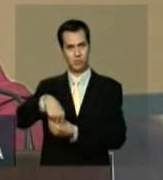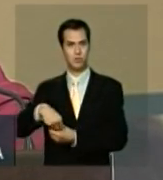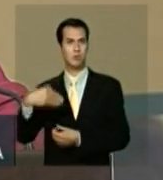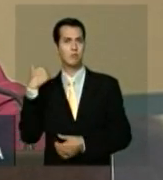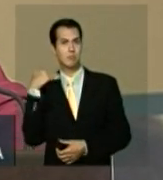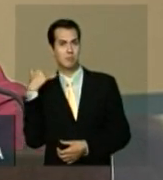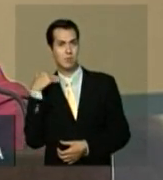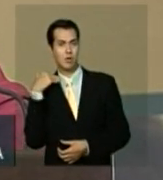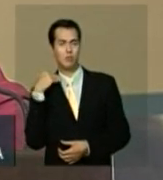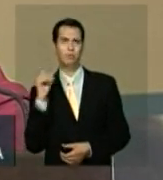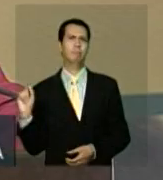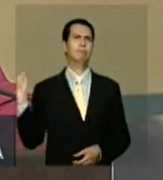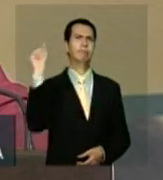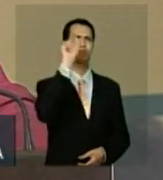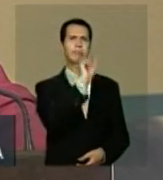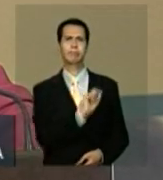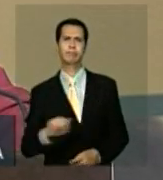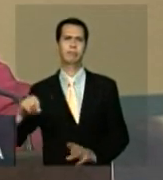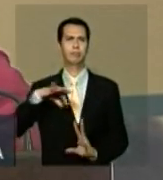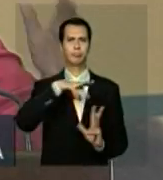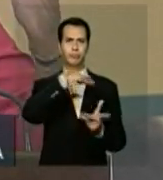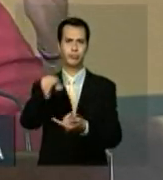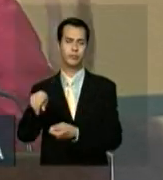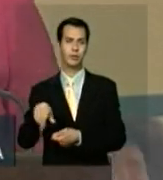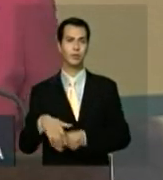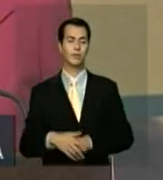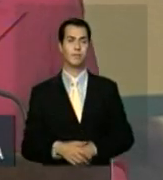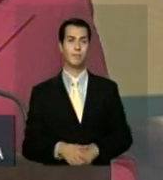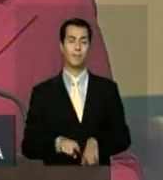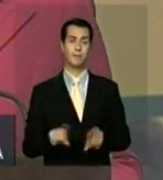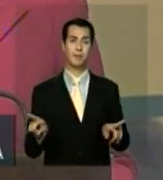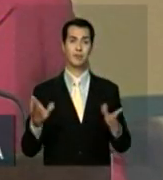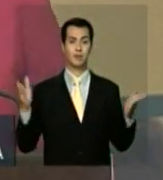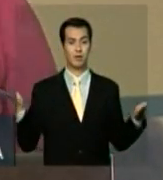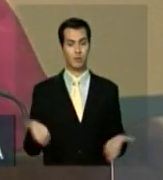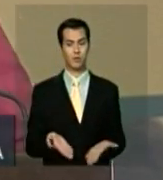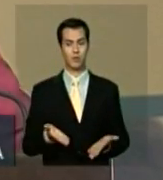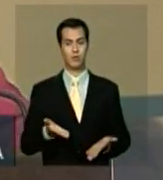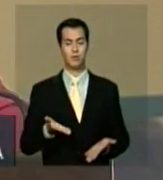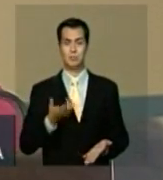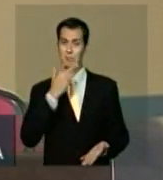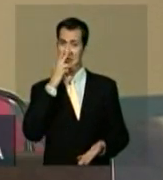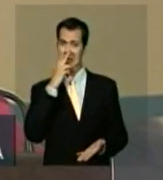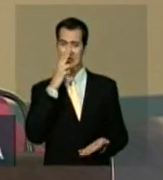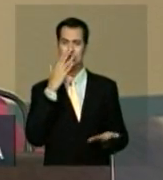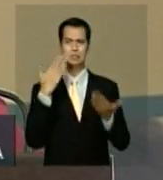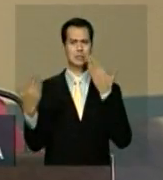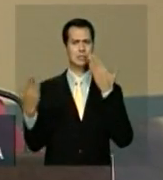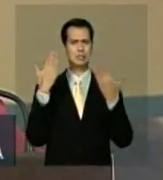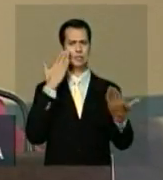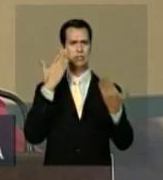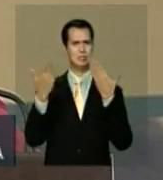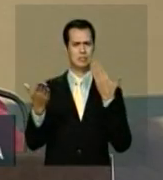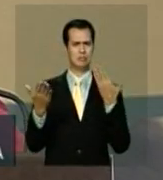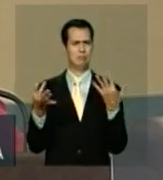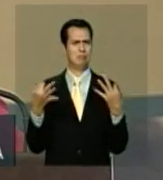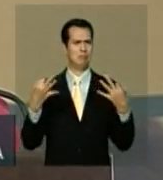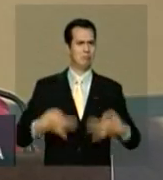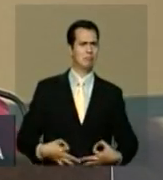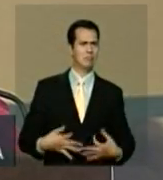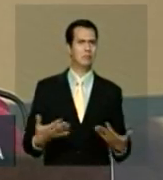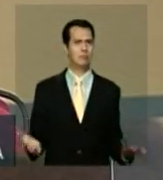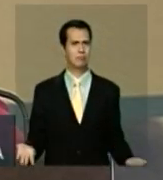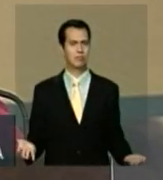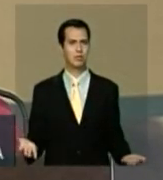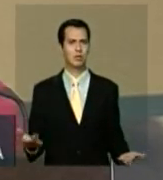mundo afora todo esse processo começa a ser questionado politicamente não só